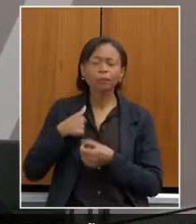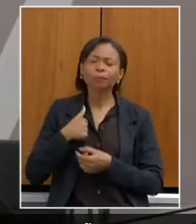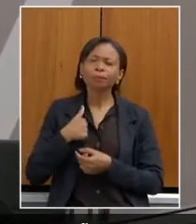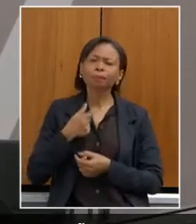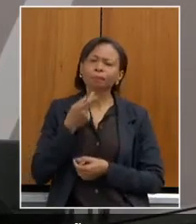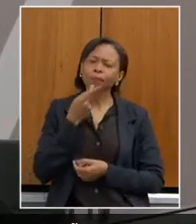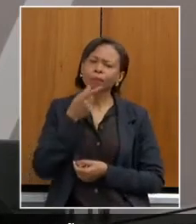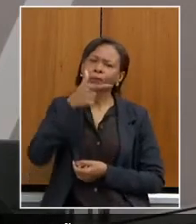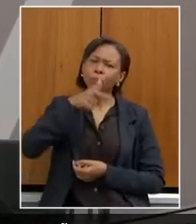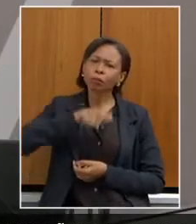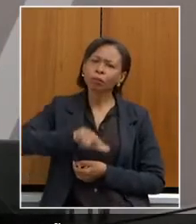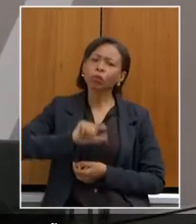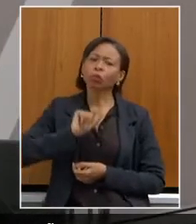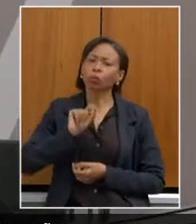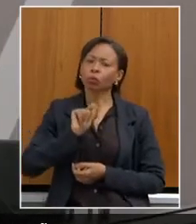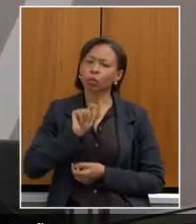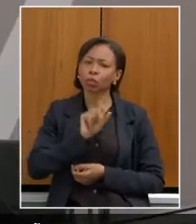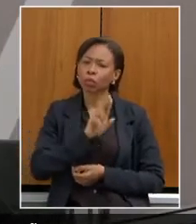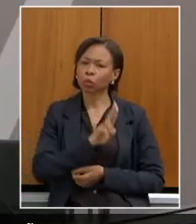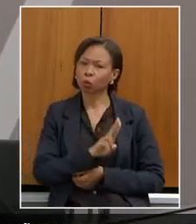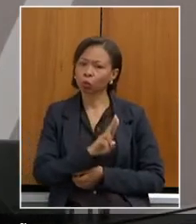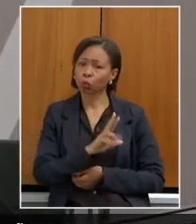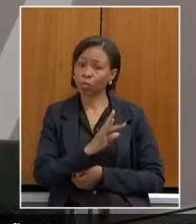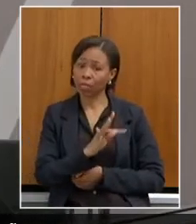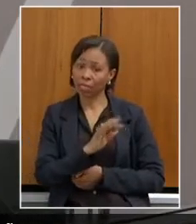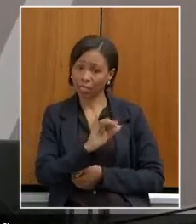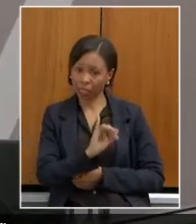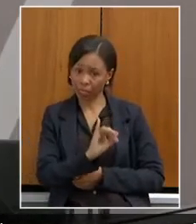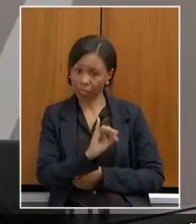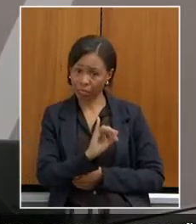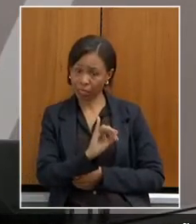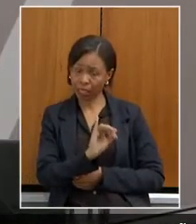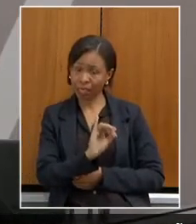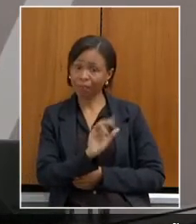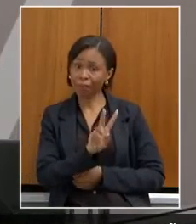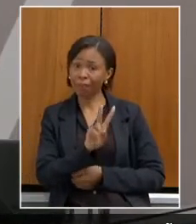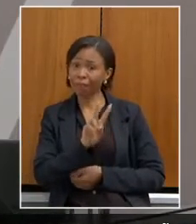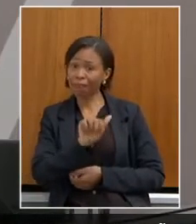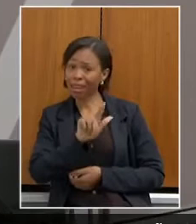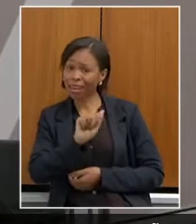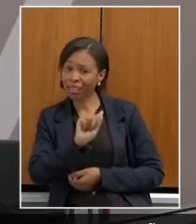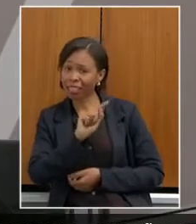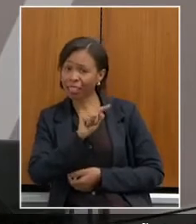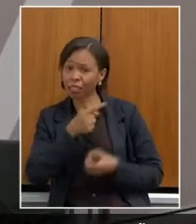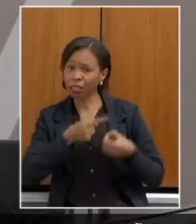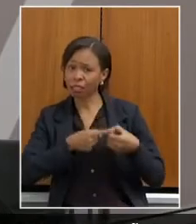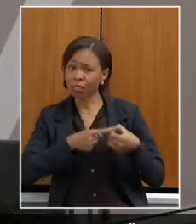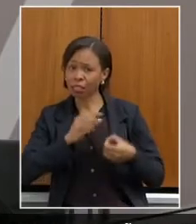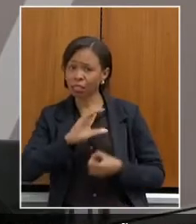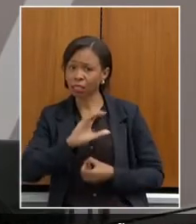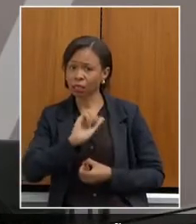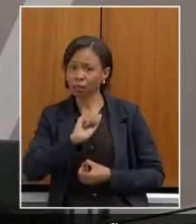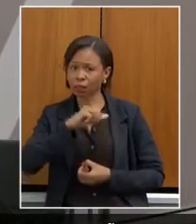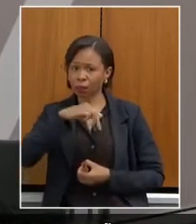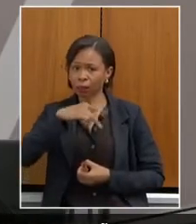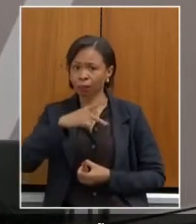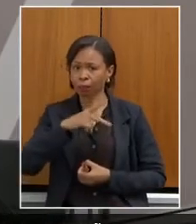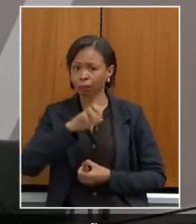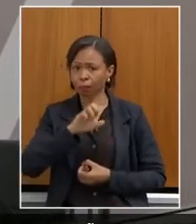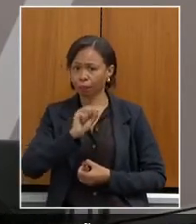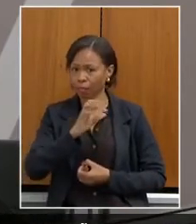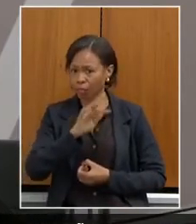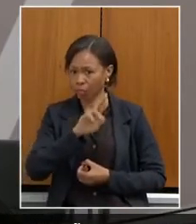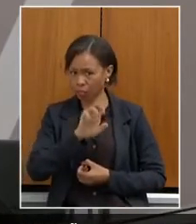essas UTIs essas vagas de UTIs na cidade de Campestre é um hospital não é tão grande mas é um hospital bem